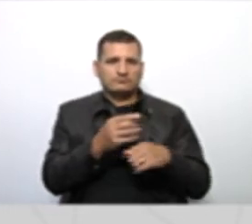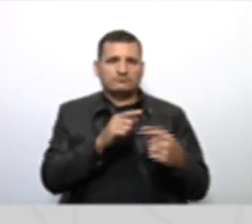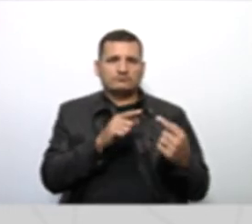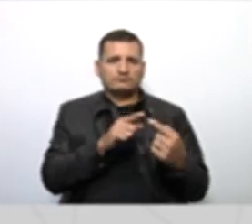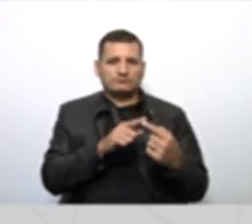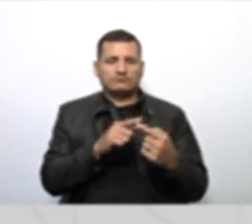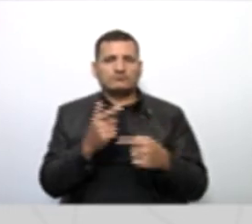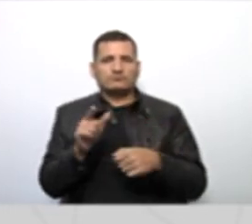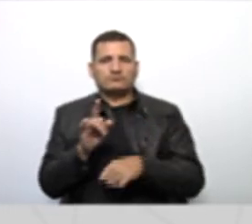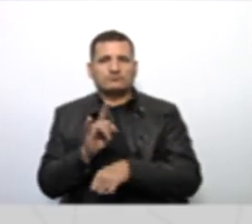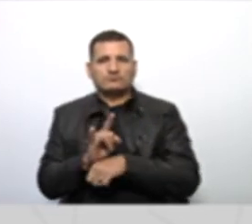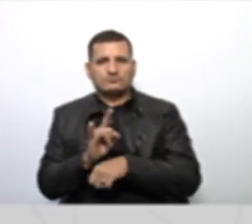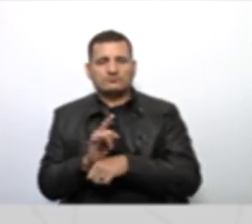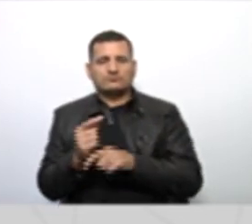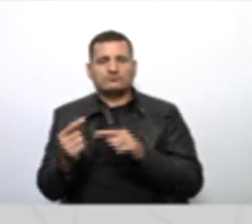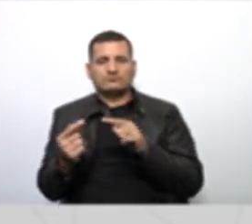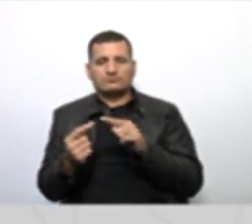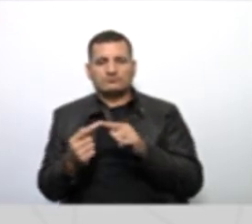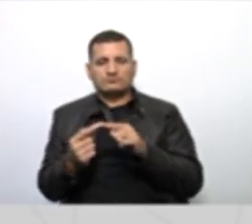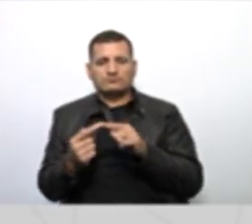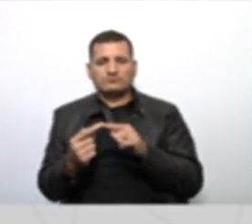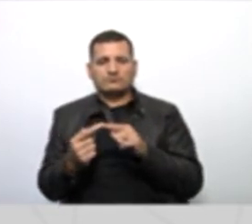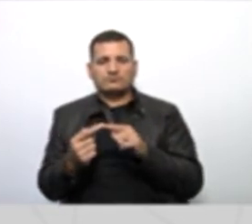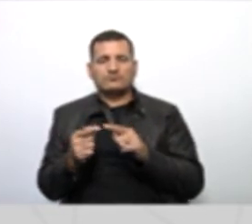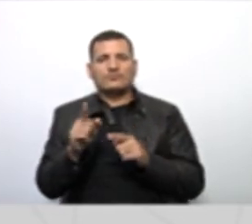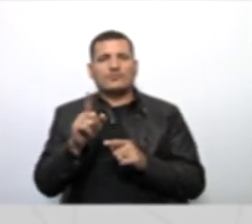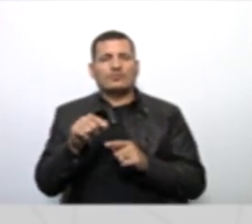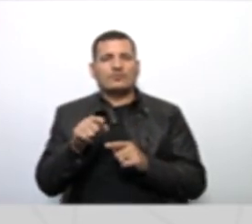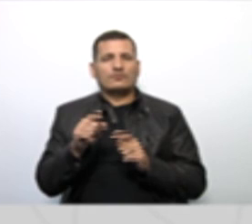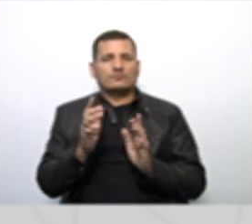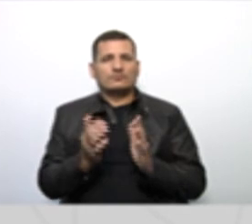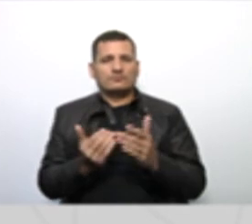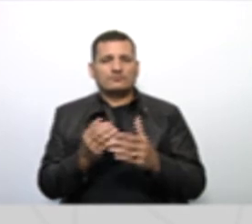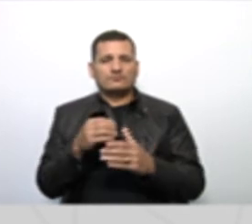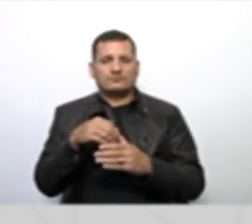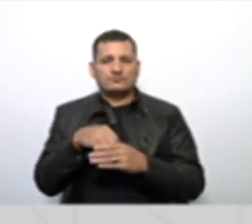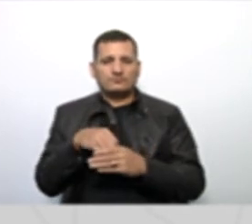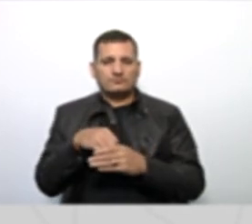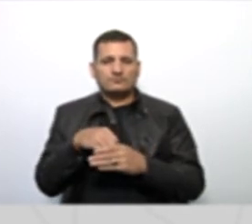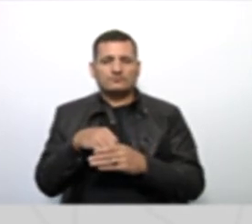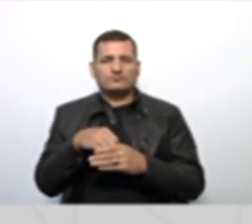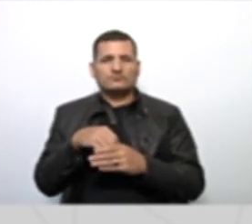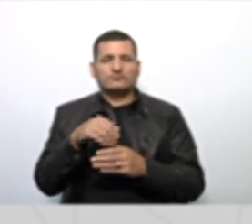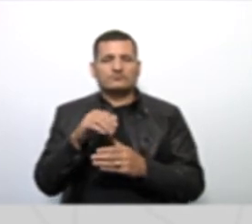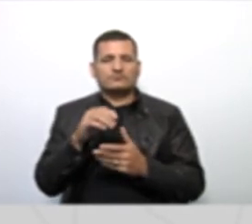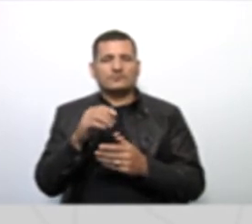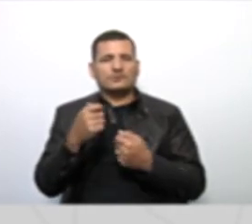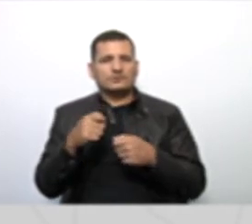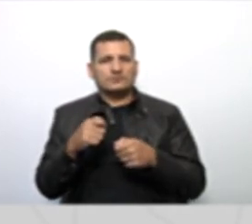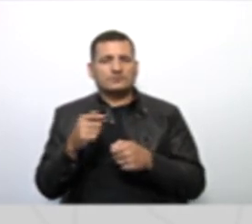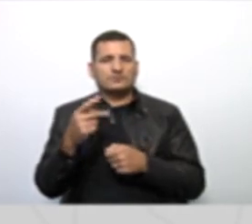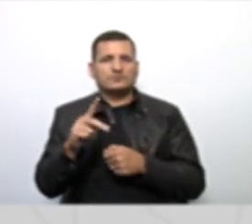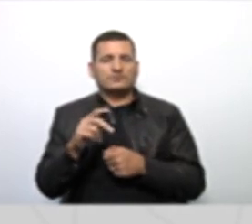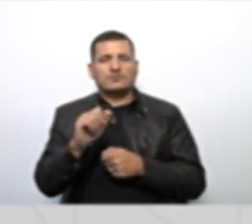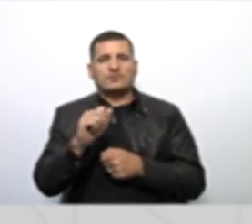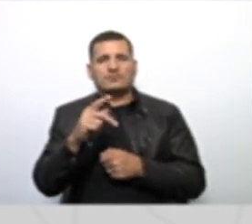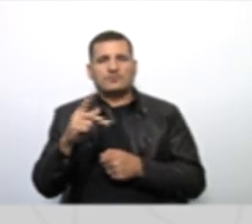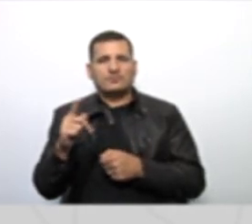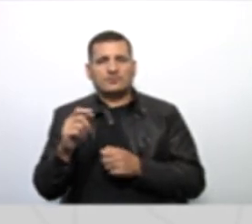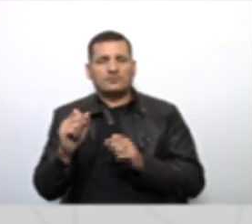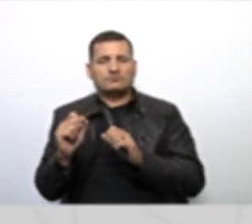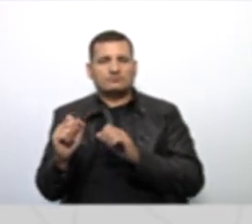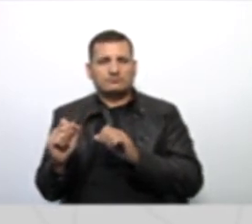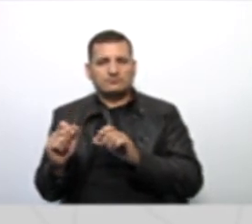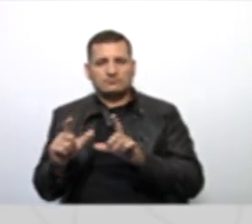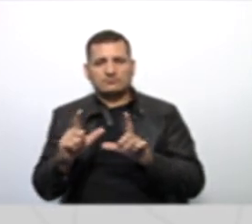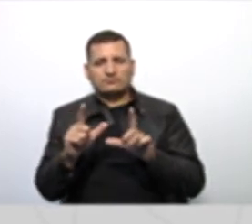Android. Ele serve para fazer um empacotamento necessário para a sua aplicação funcionar em um